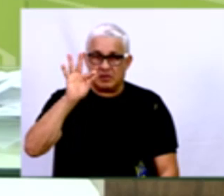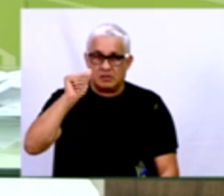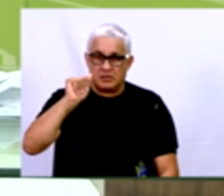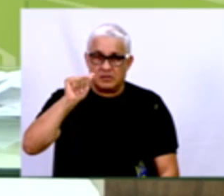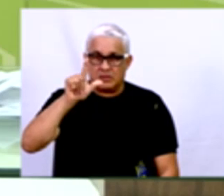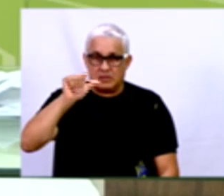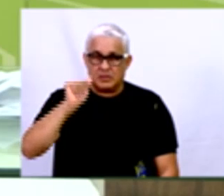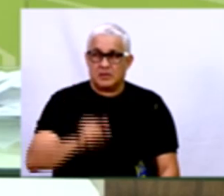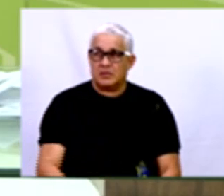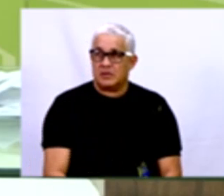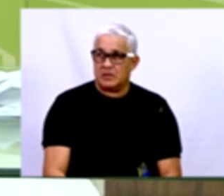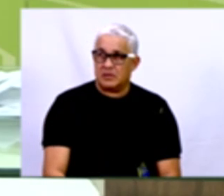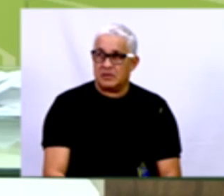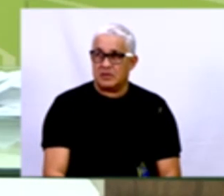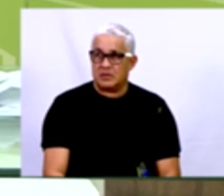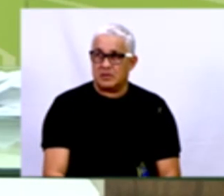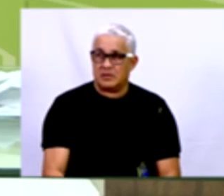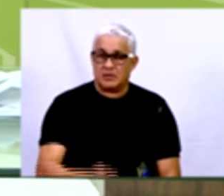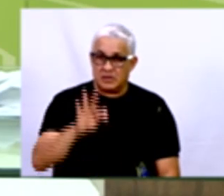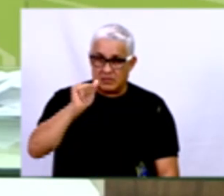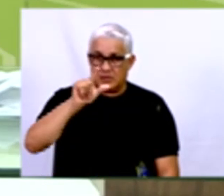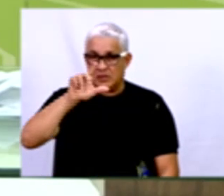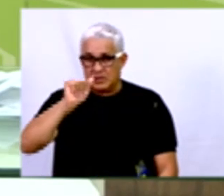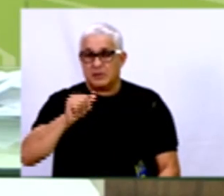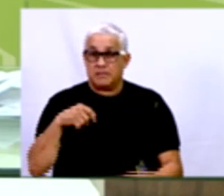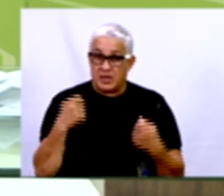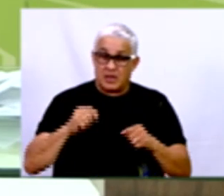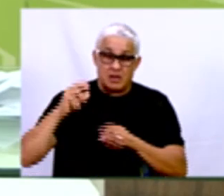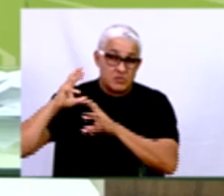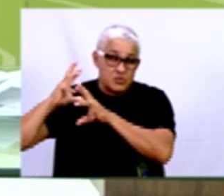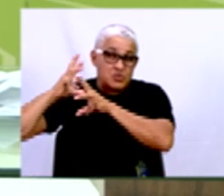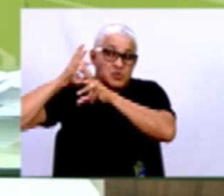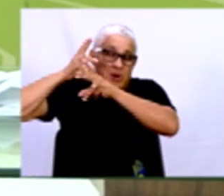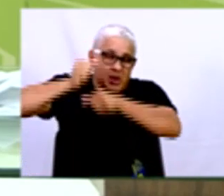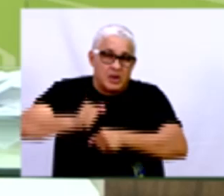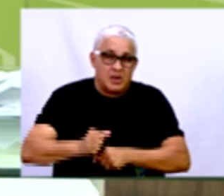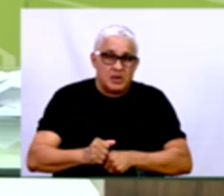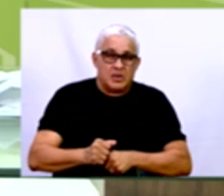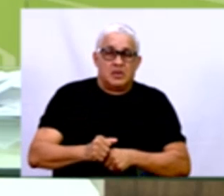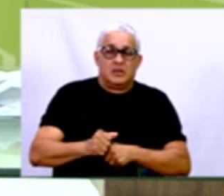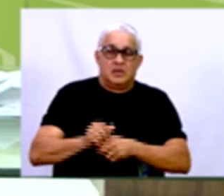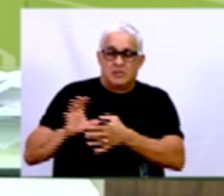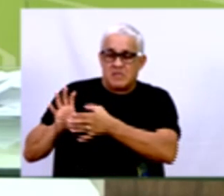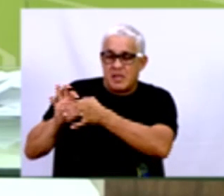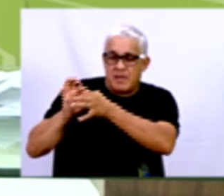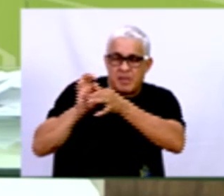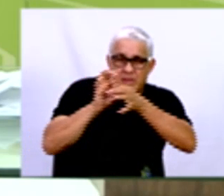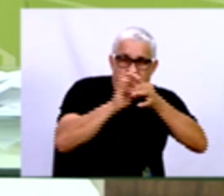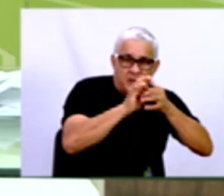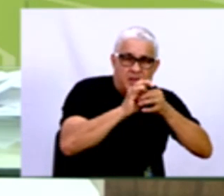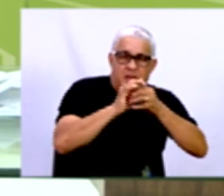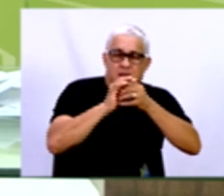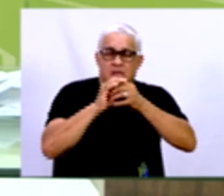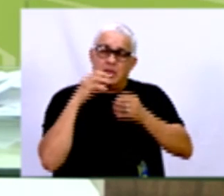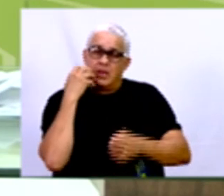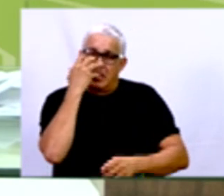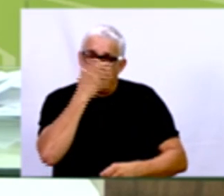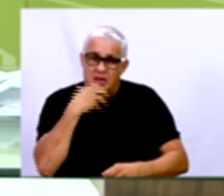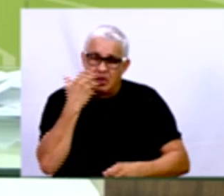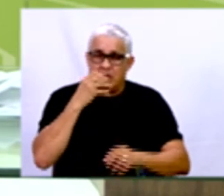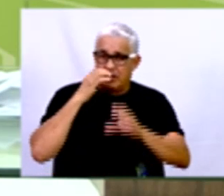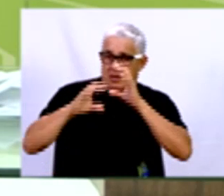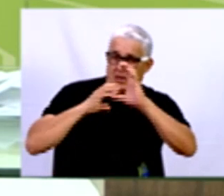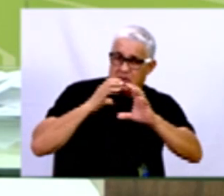situação, nós precisamos fazer uma revisão dos elementos que compõem todo esse processo comunicativo, não é,